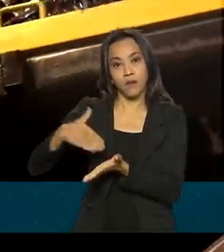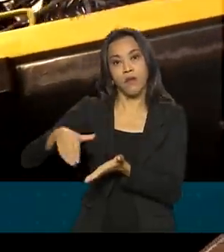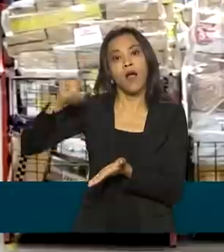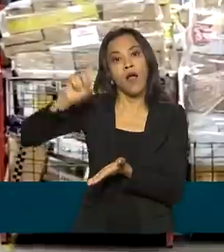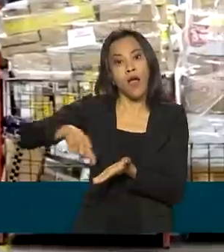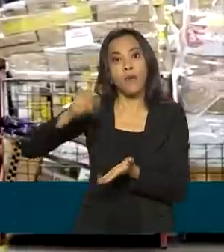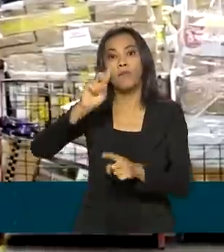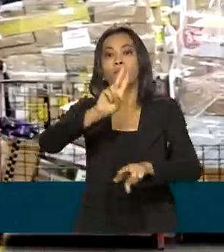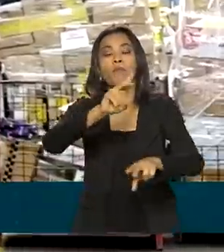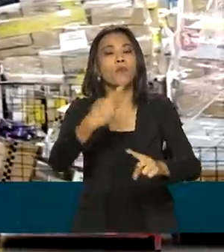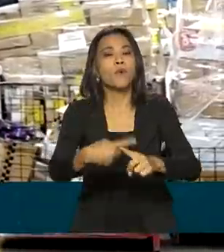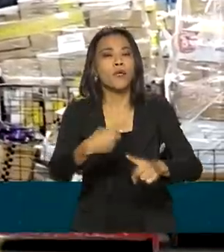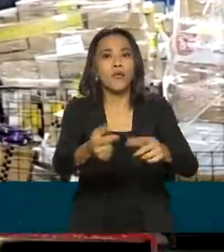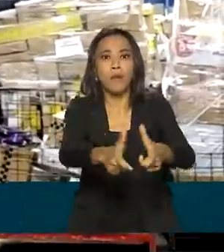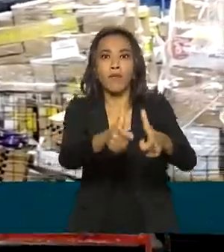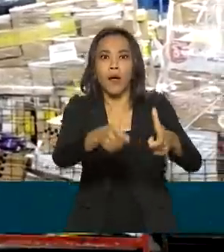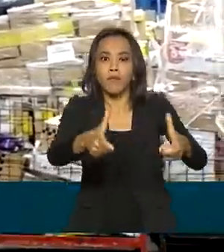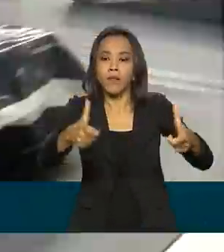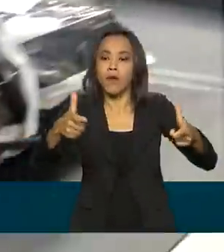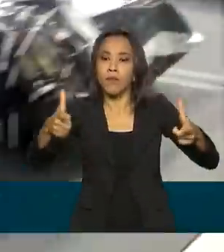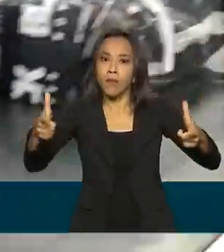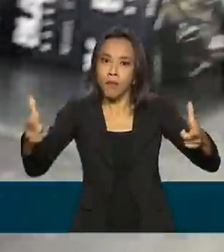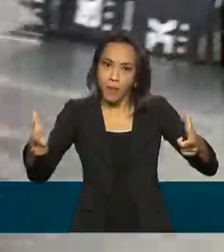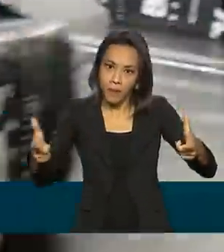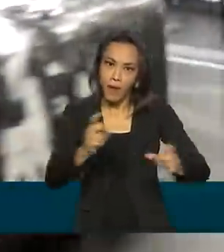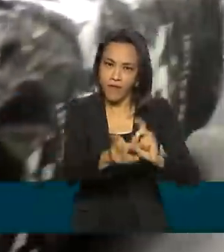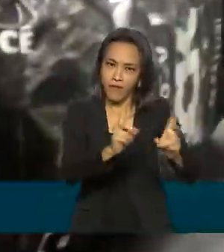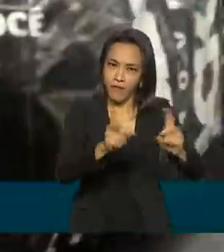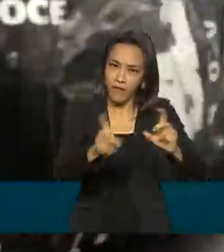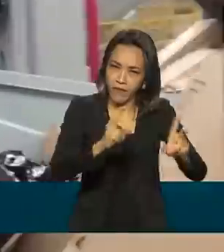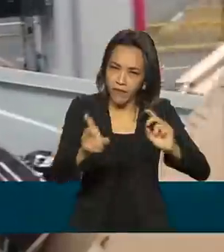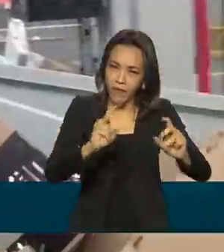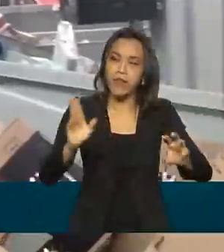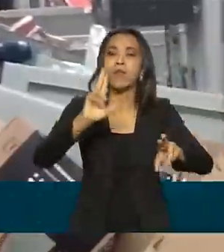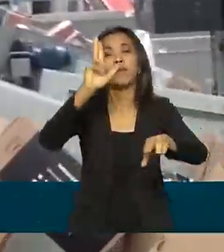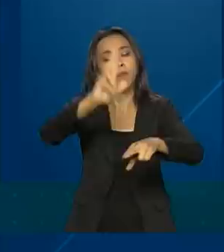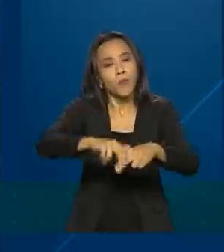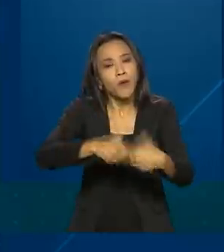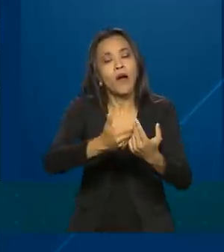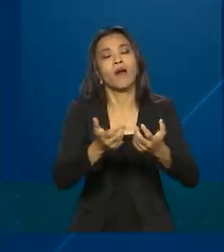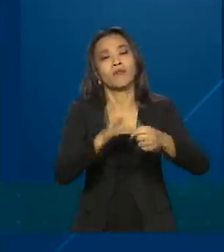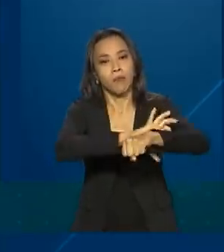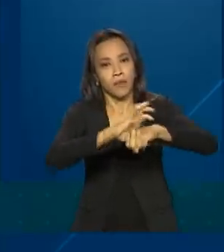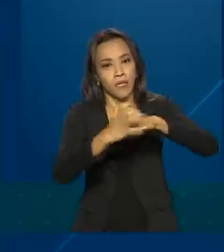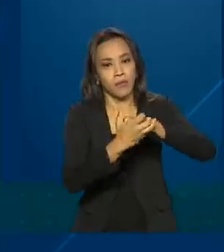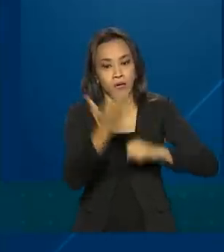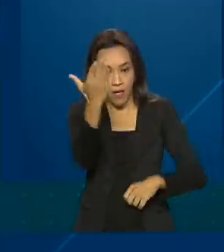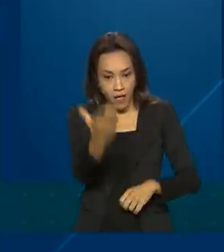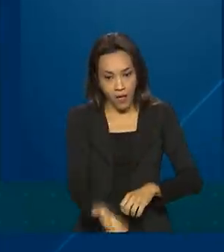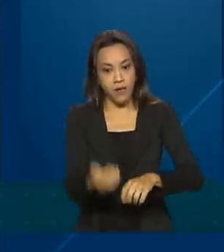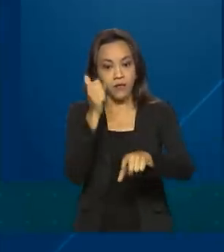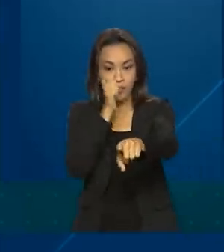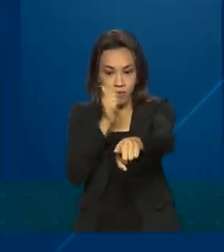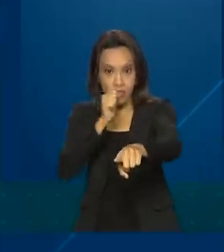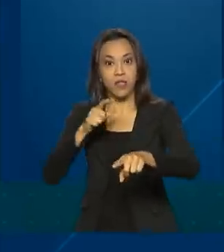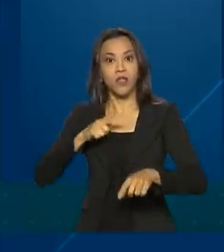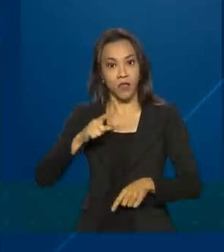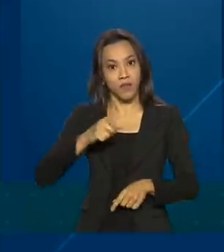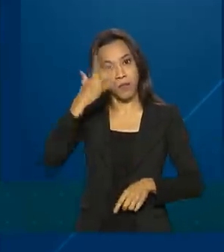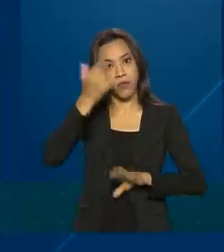crescimento significativo que ocorreu no comércio eletrônico por causa da pandemia Andreza foi vítima de